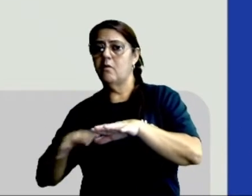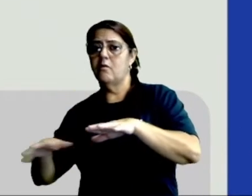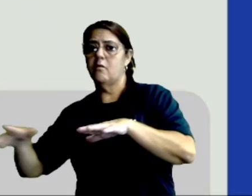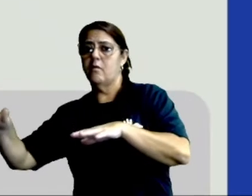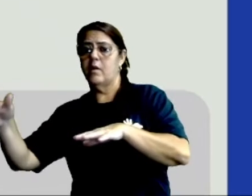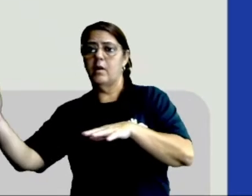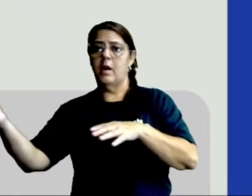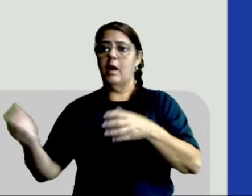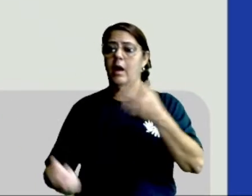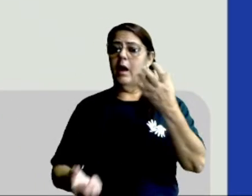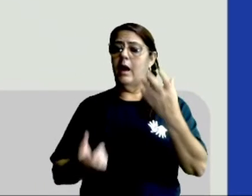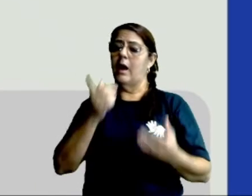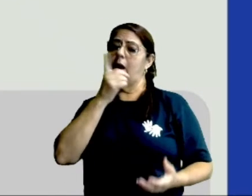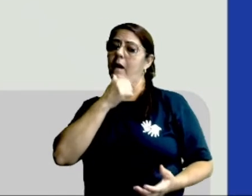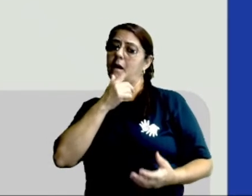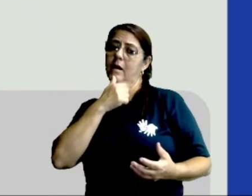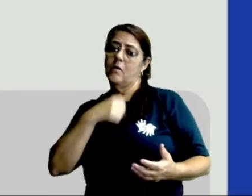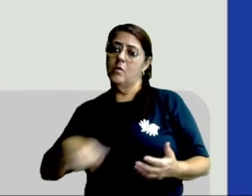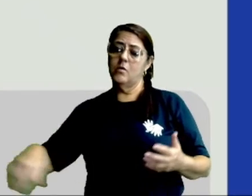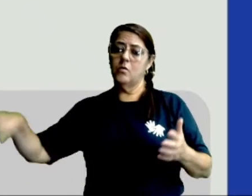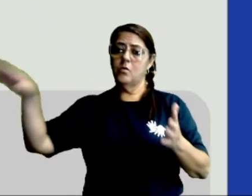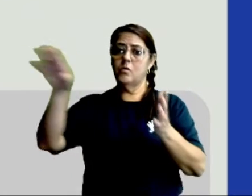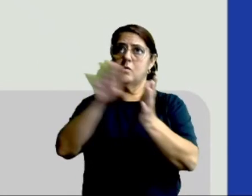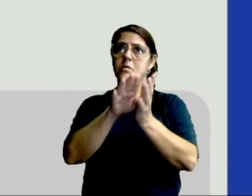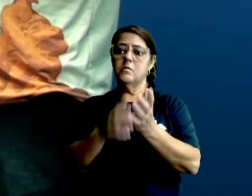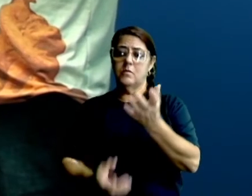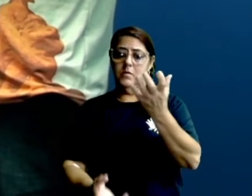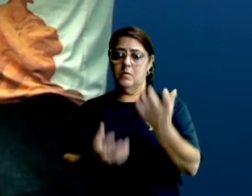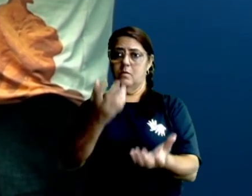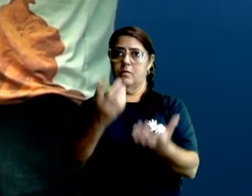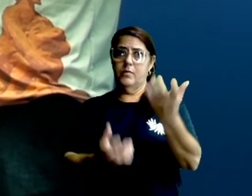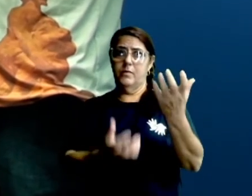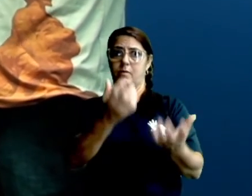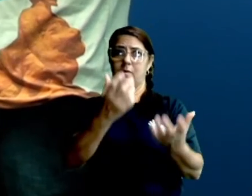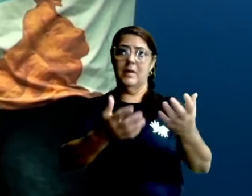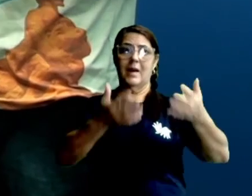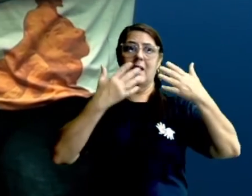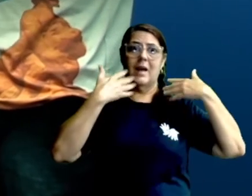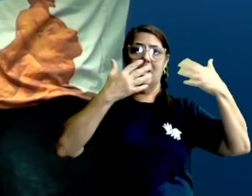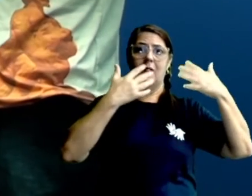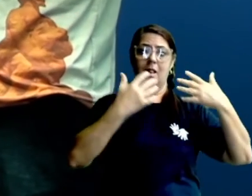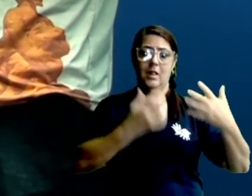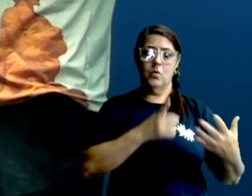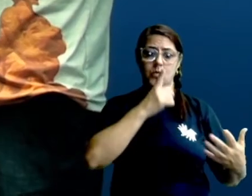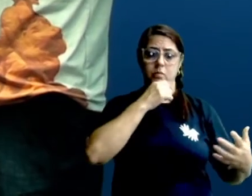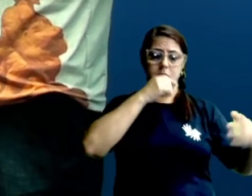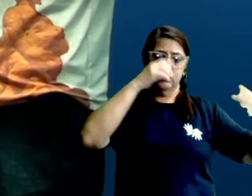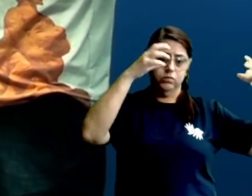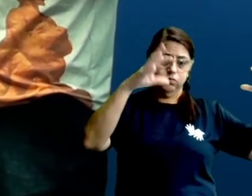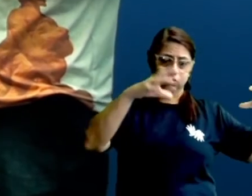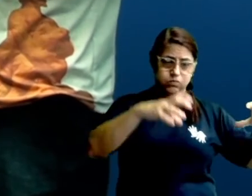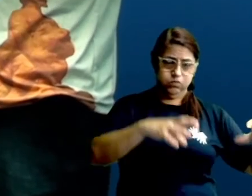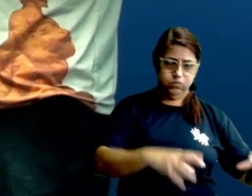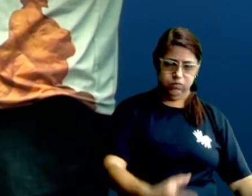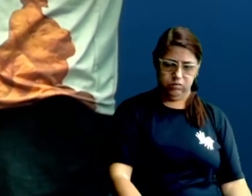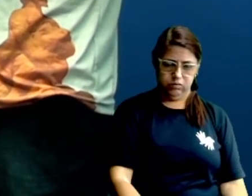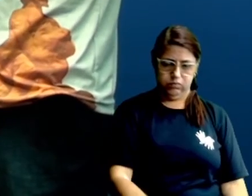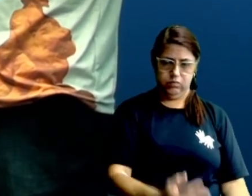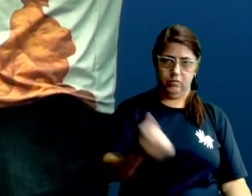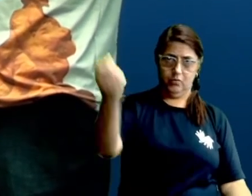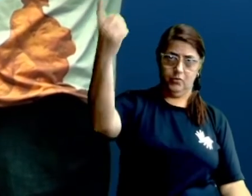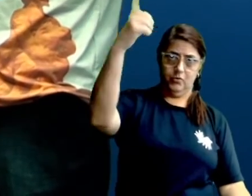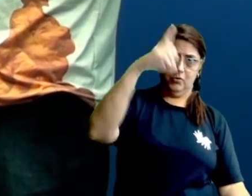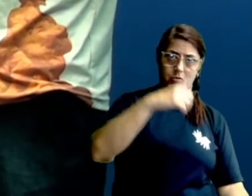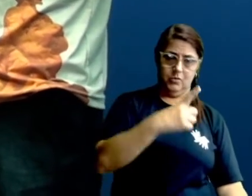a água vem, o vapor vindo do oceano, que vai se somar ainda mais com